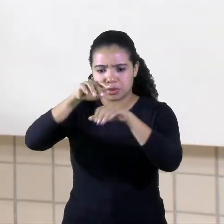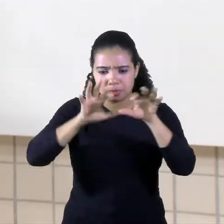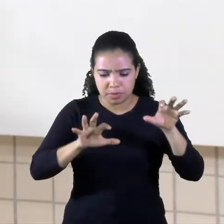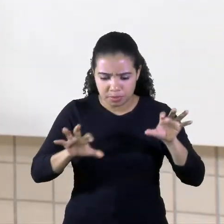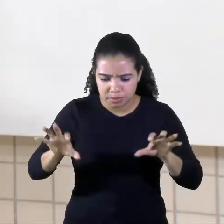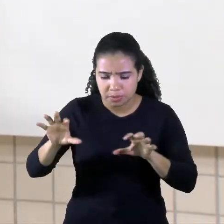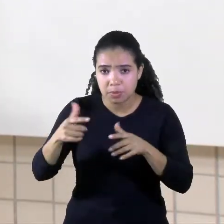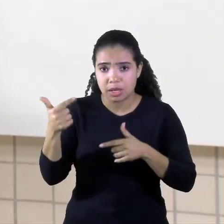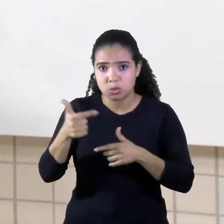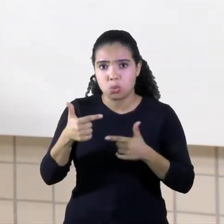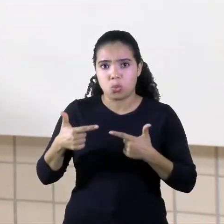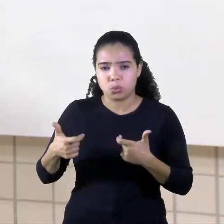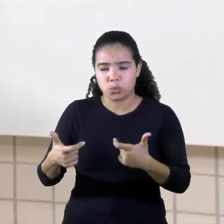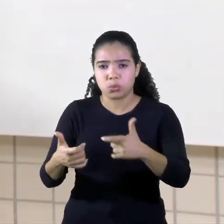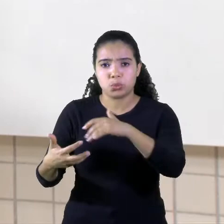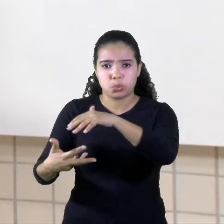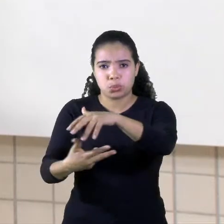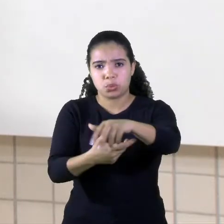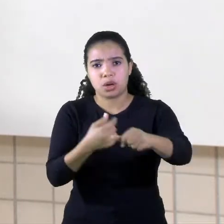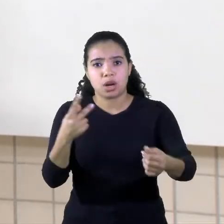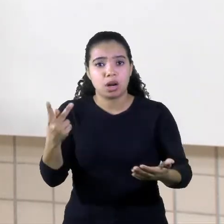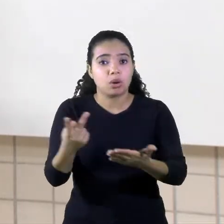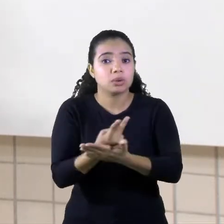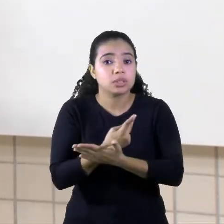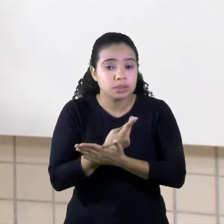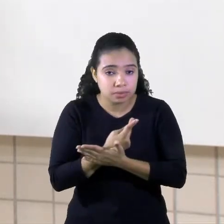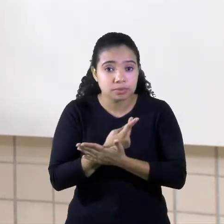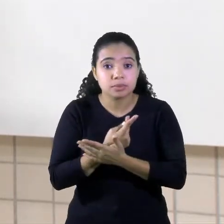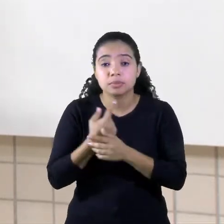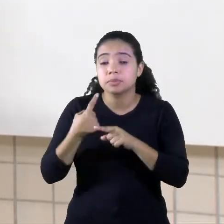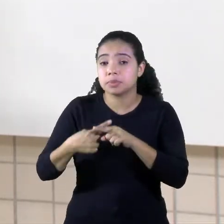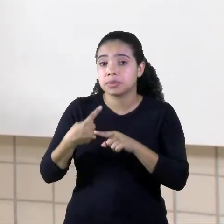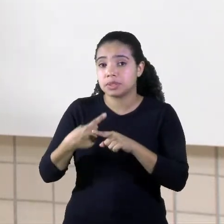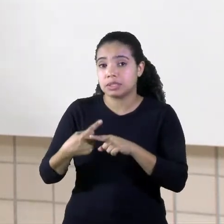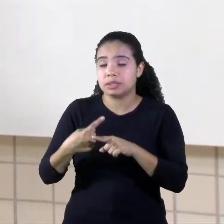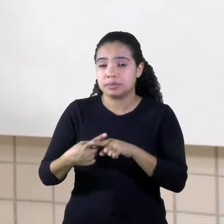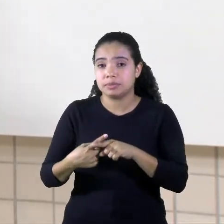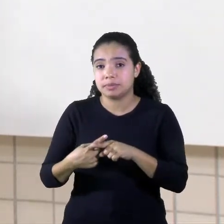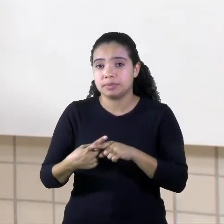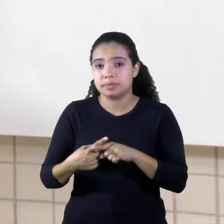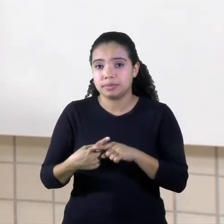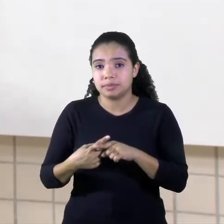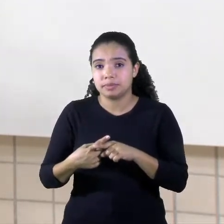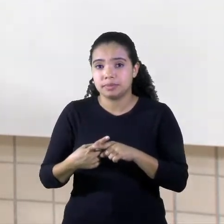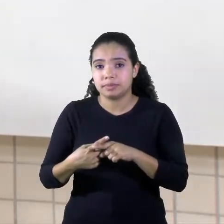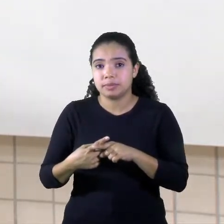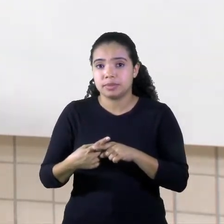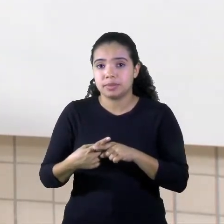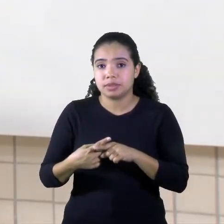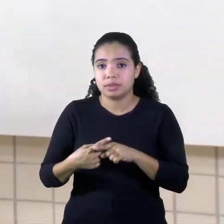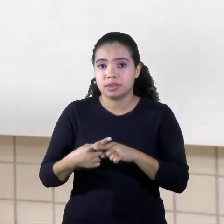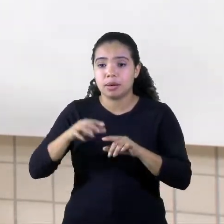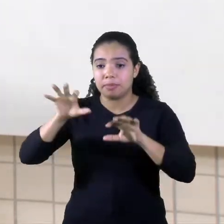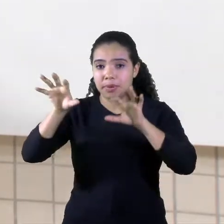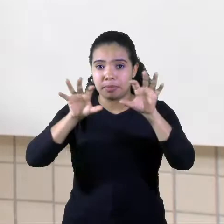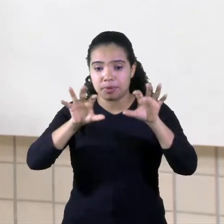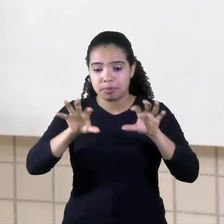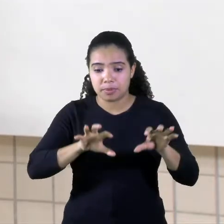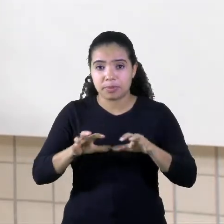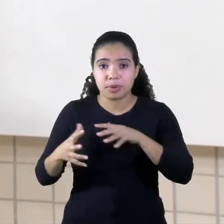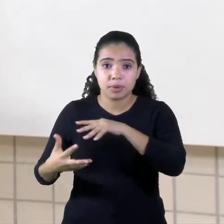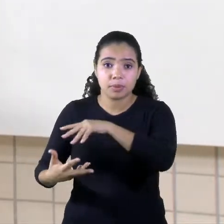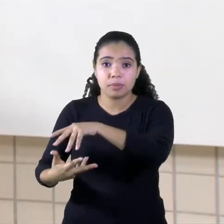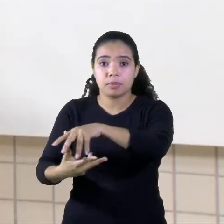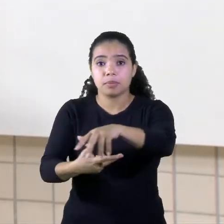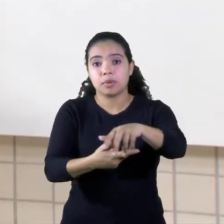grande guerra que aconteceu, ela aconteceu justamente porque vários territórios do